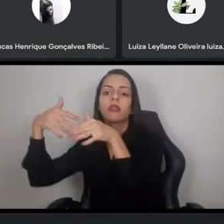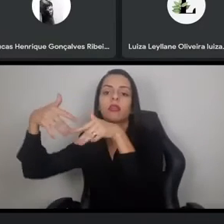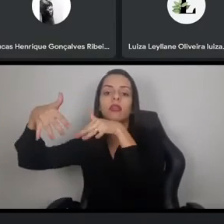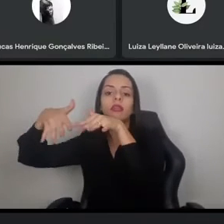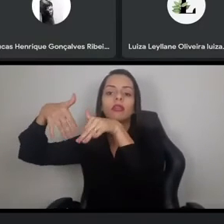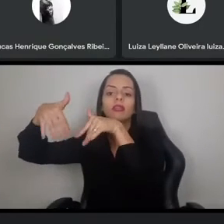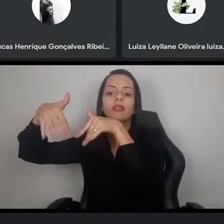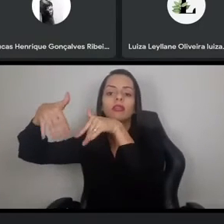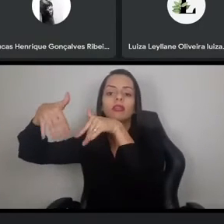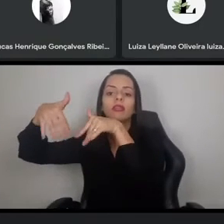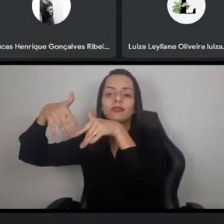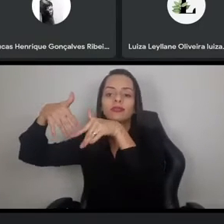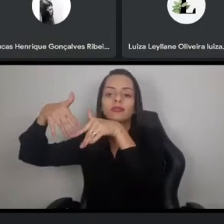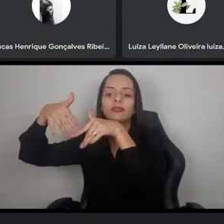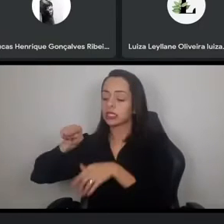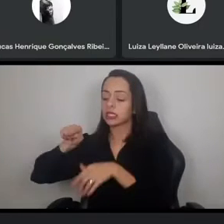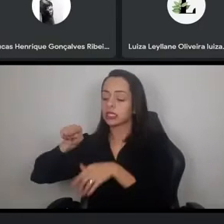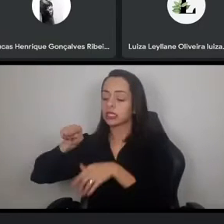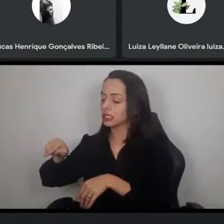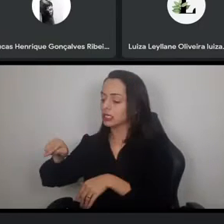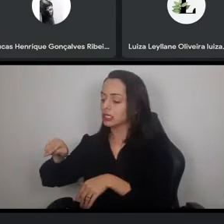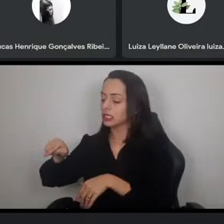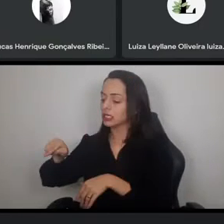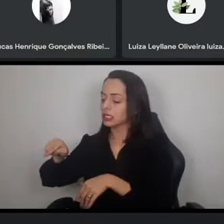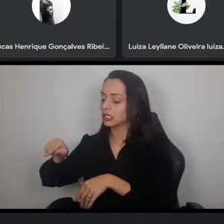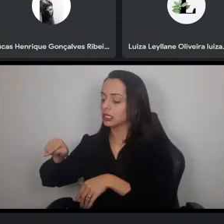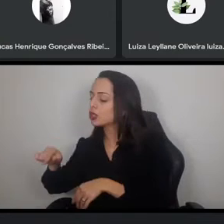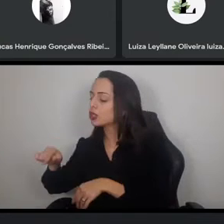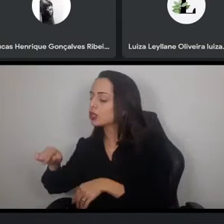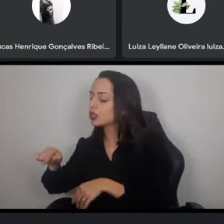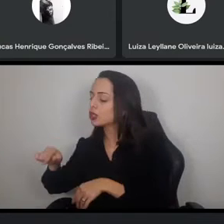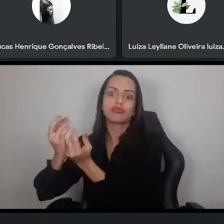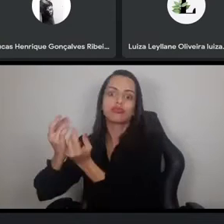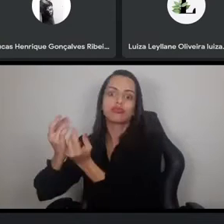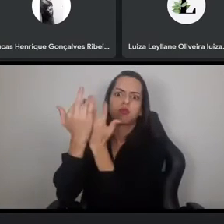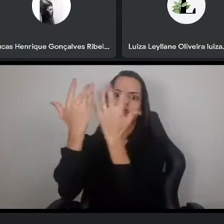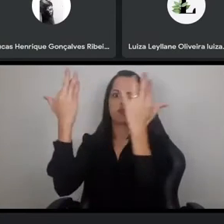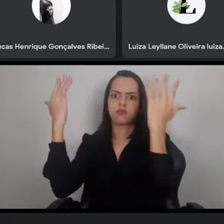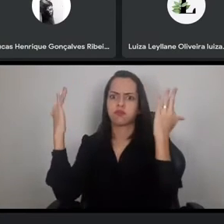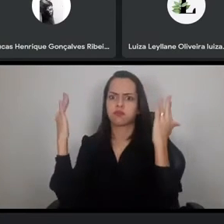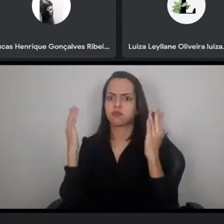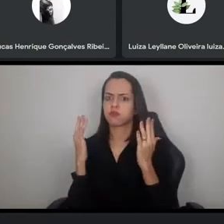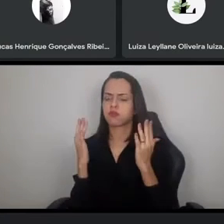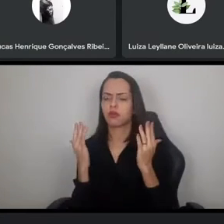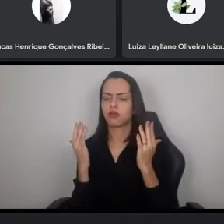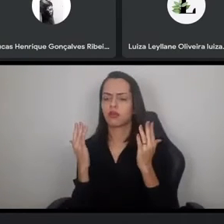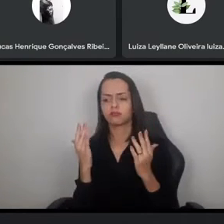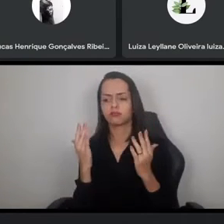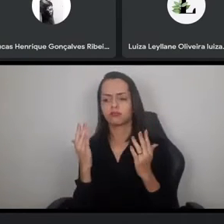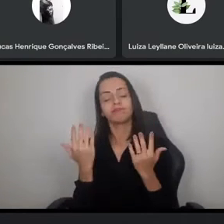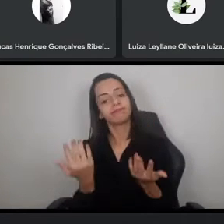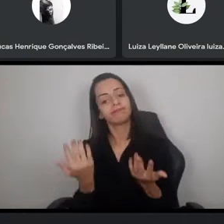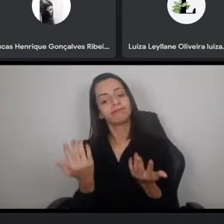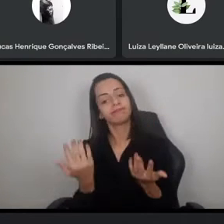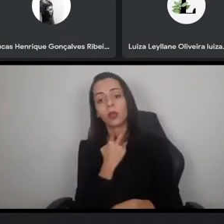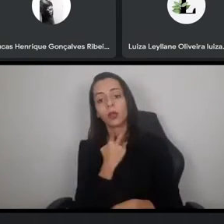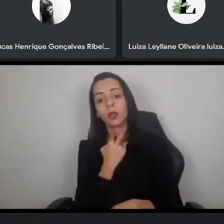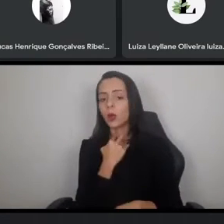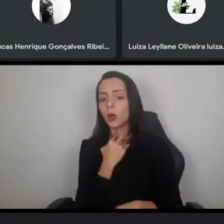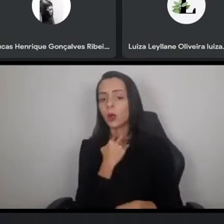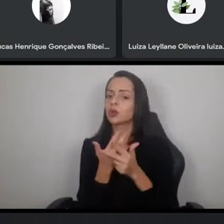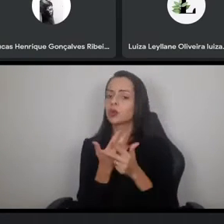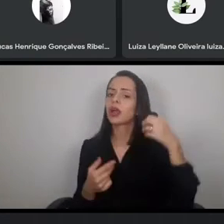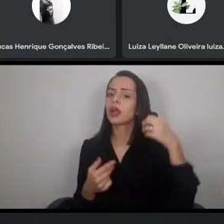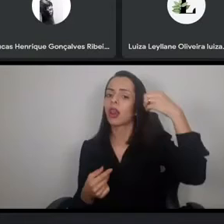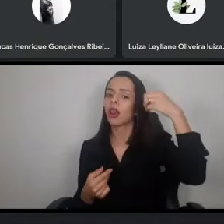fogo, pode ocasionar o quê? Um incêndio. Então, não deve-se deixar lâmpadas e aquecedores próximos